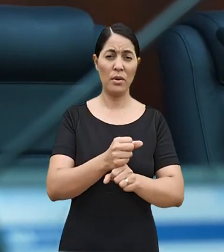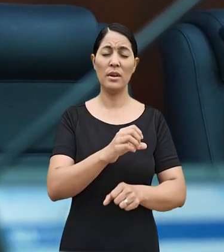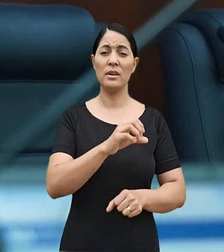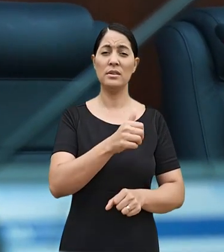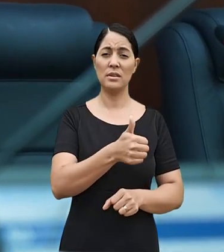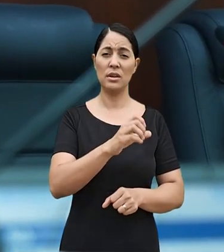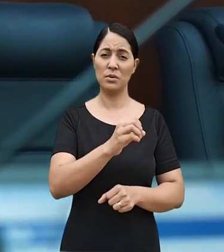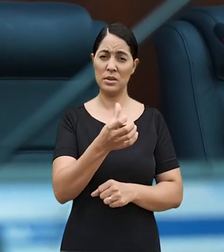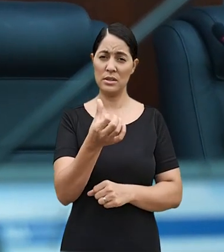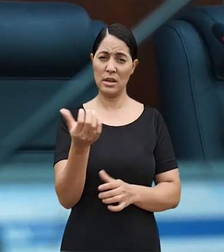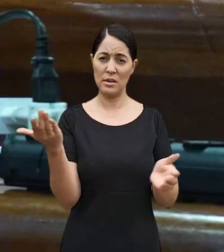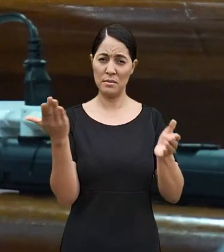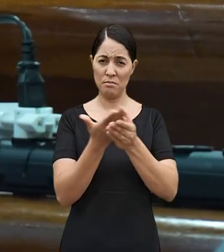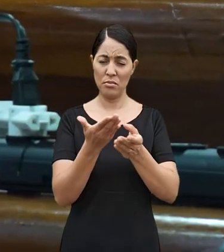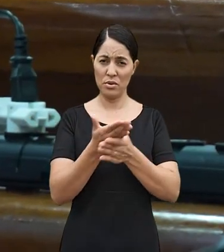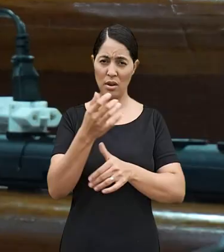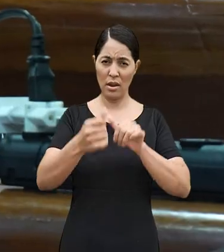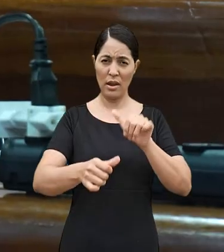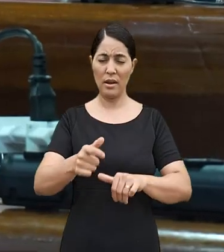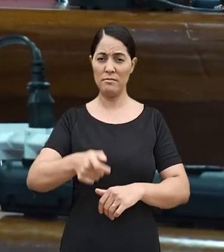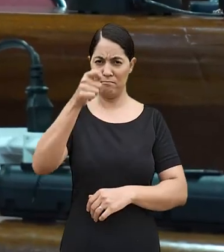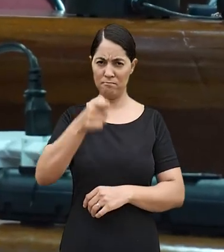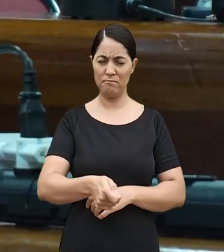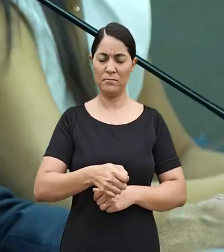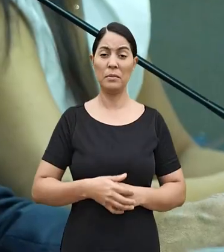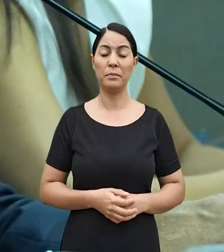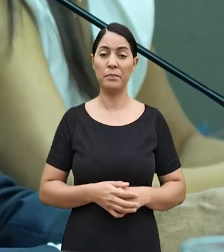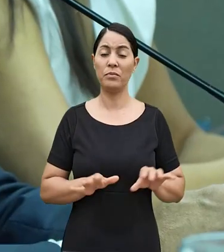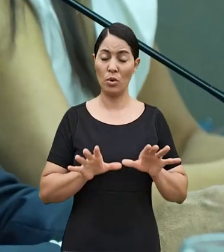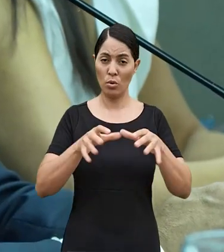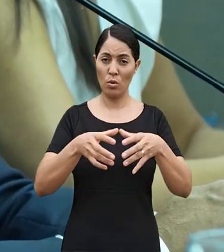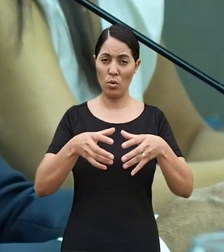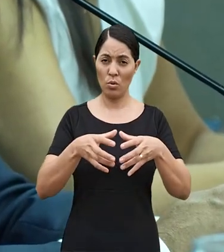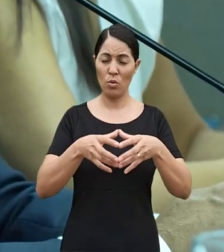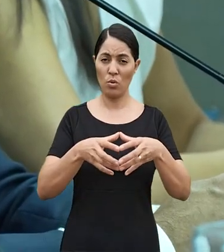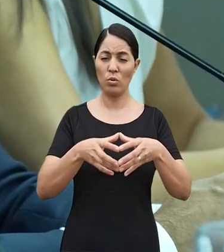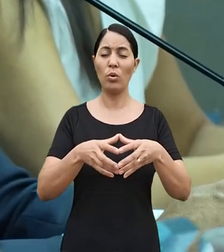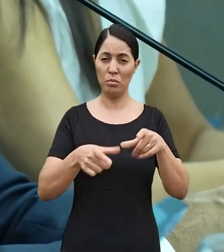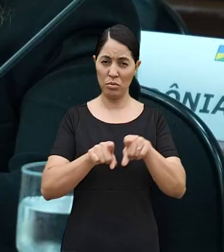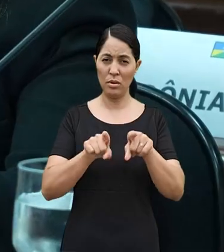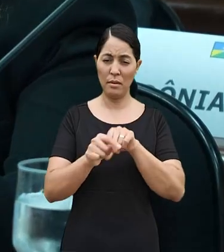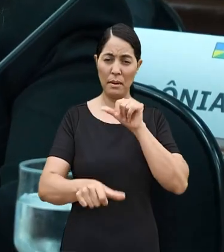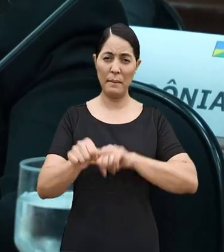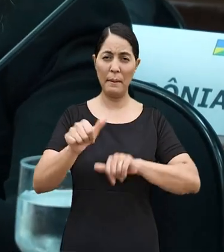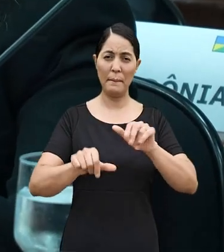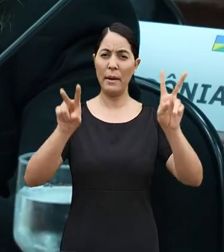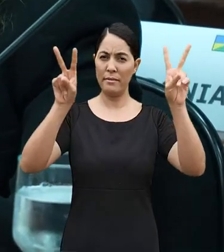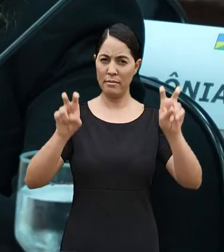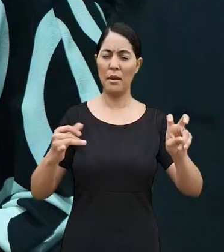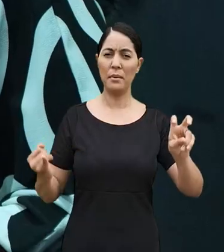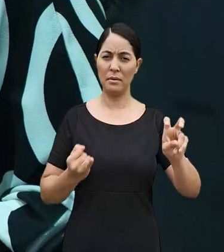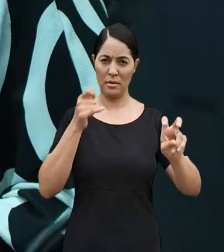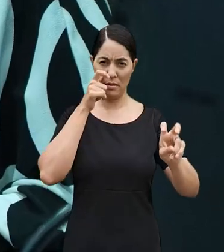processos analisados e julgados. As sessões das câmaras e turmas trataram de vários assuntos de interesse da advocacia